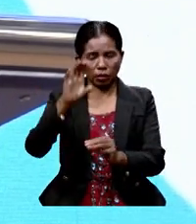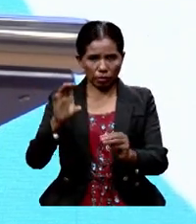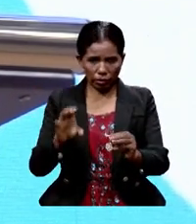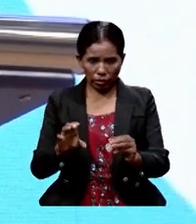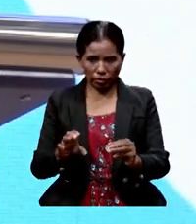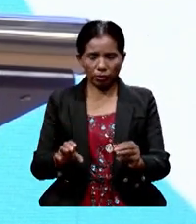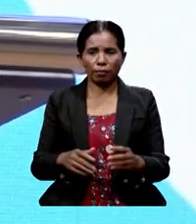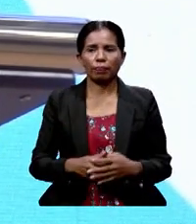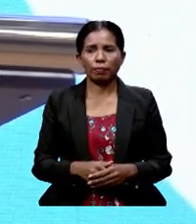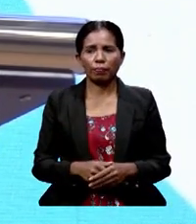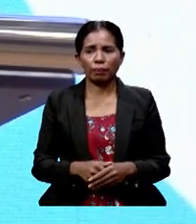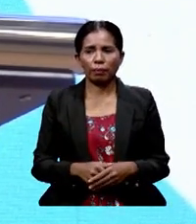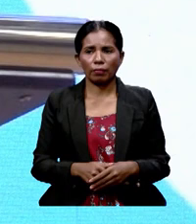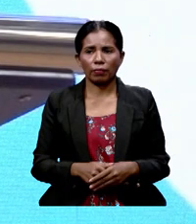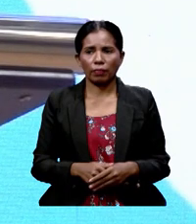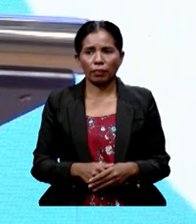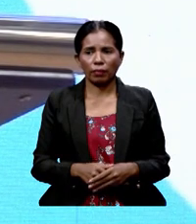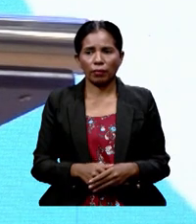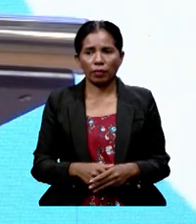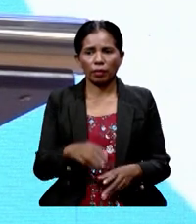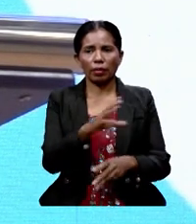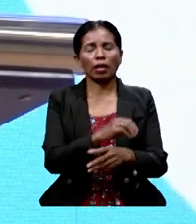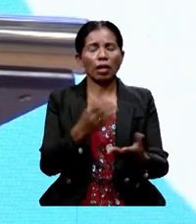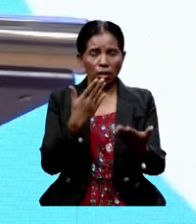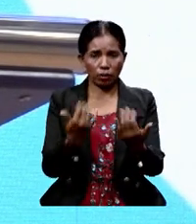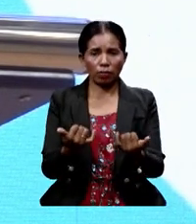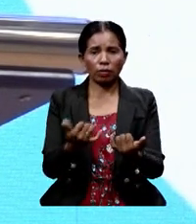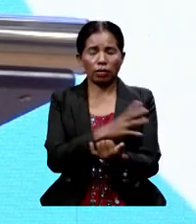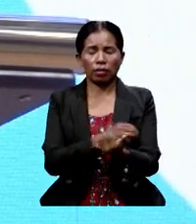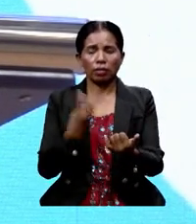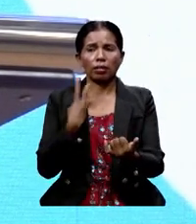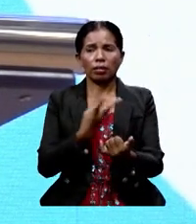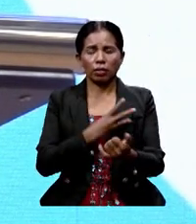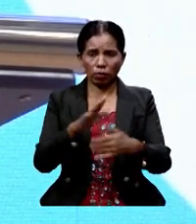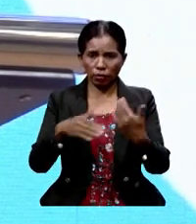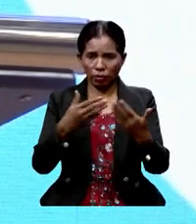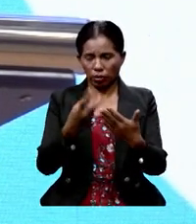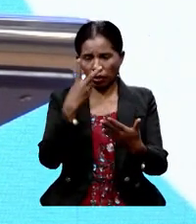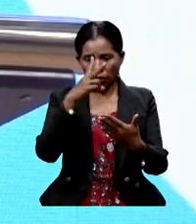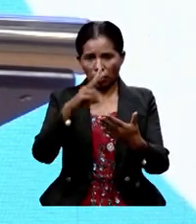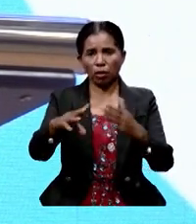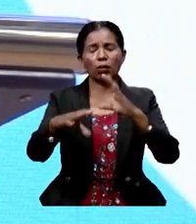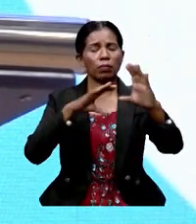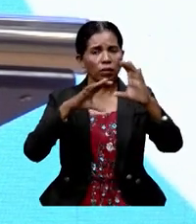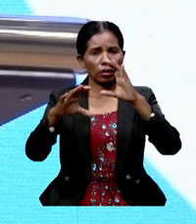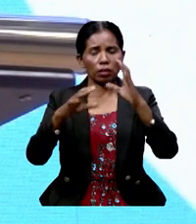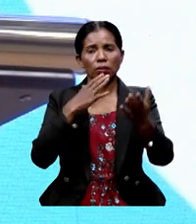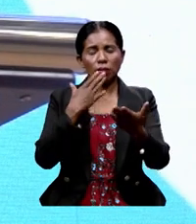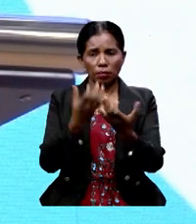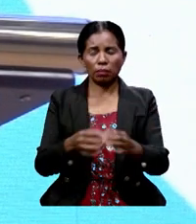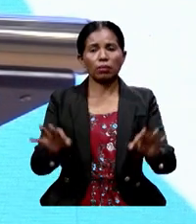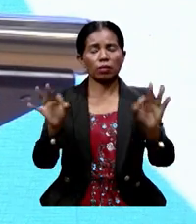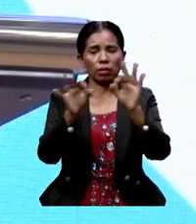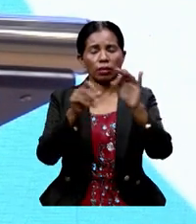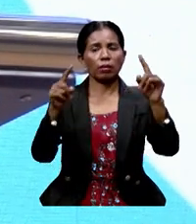sustentável. Desculpa. É também a minha convicção que neste contexto que os médias têm um